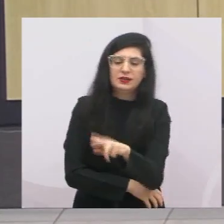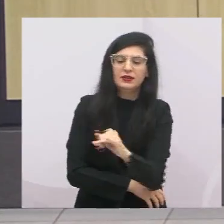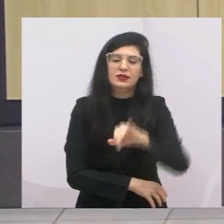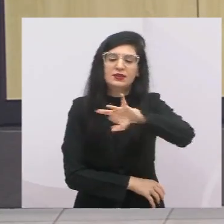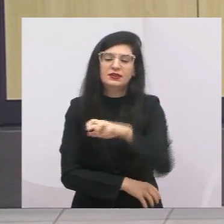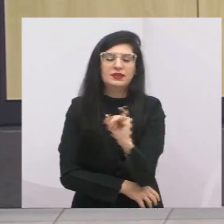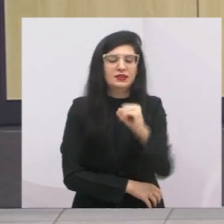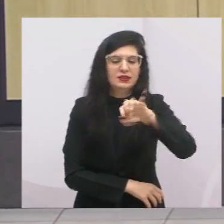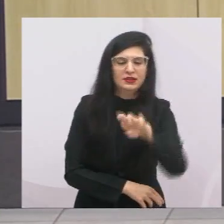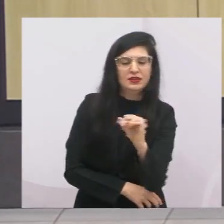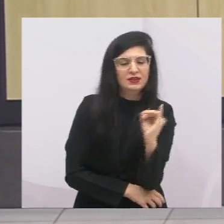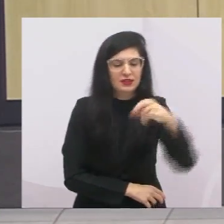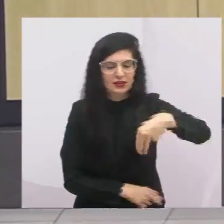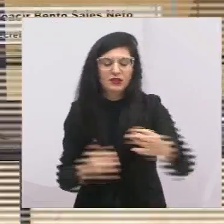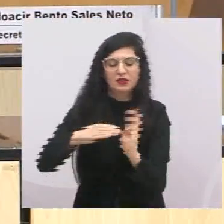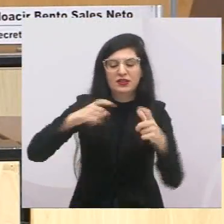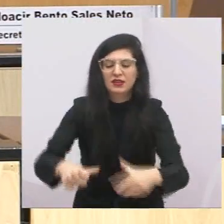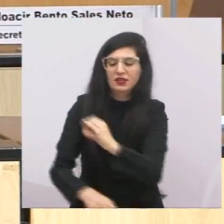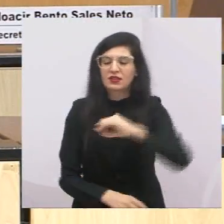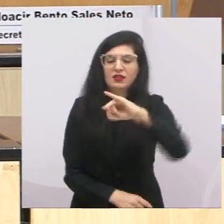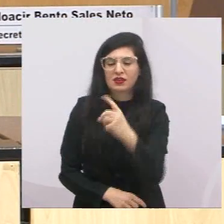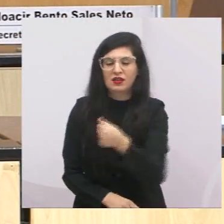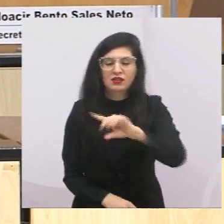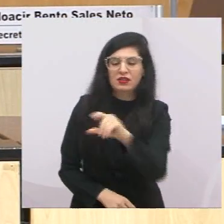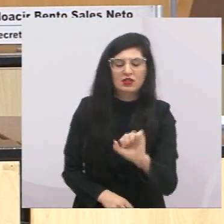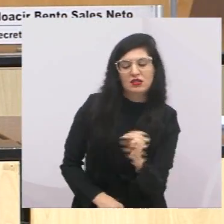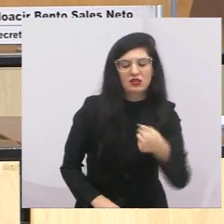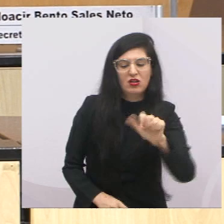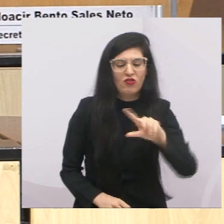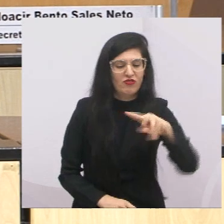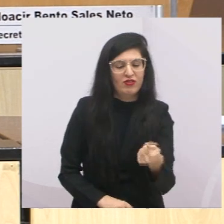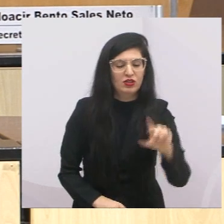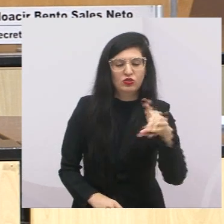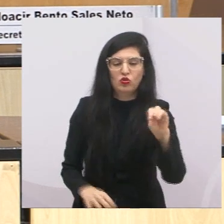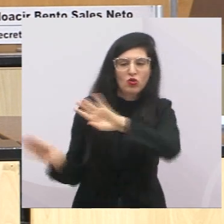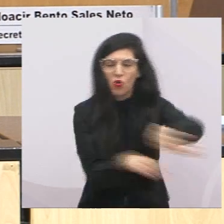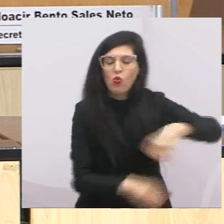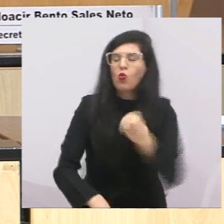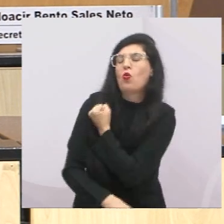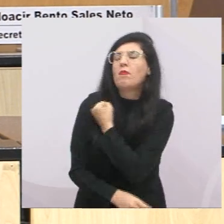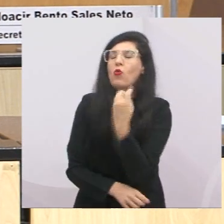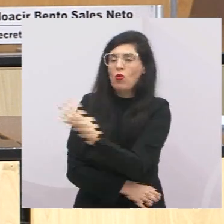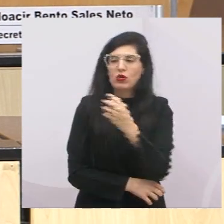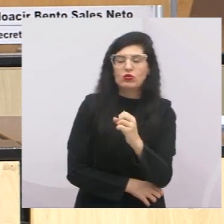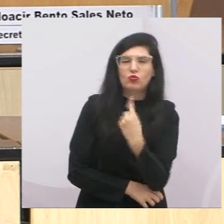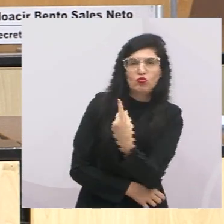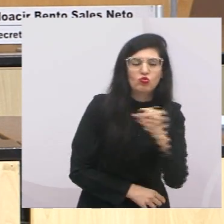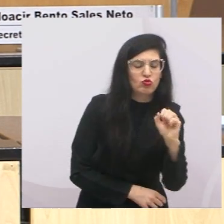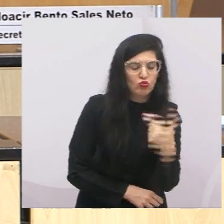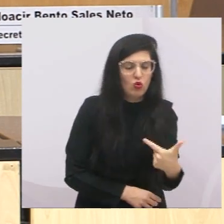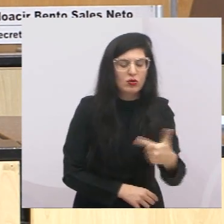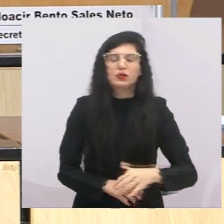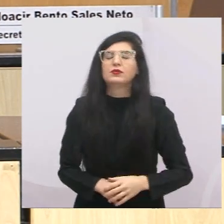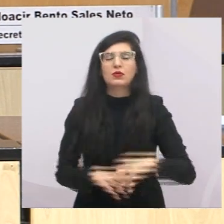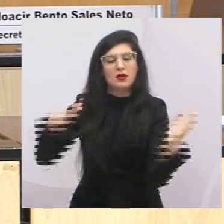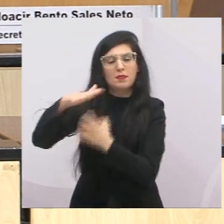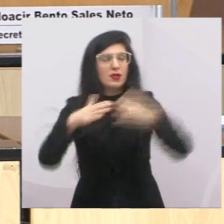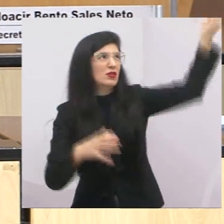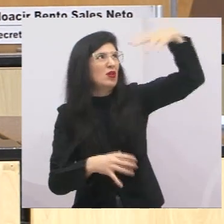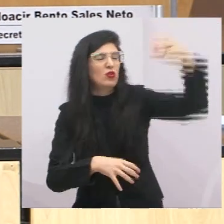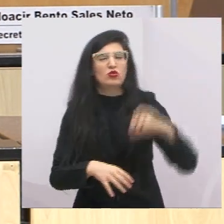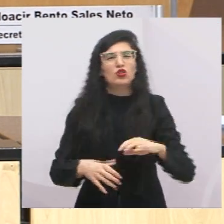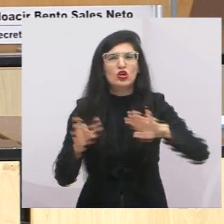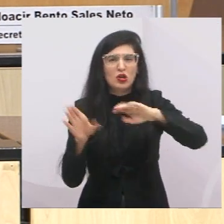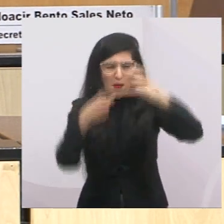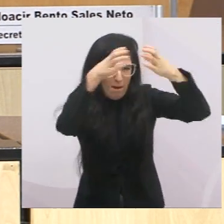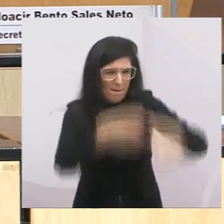Jacareí. Autoria, vereador Arildo Batista. Requerimento 4.1.2. A EDP solicitando a retirada de postes de